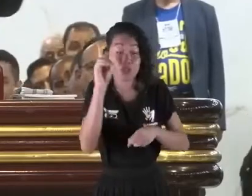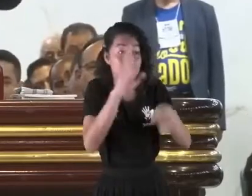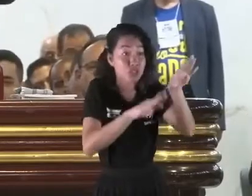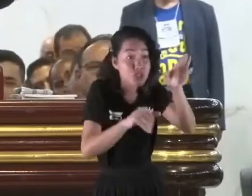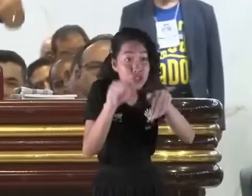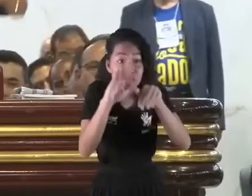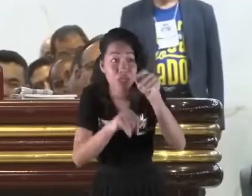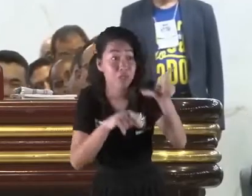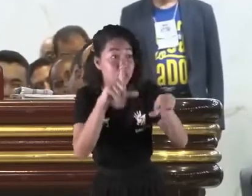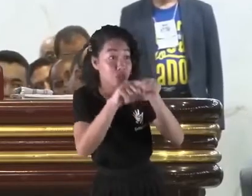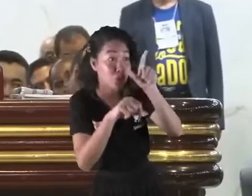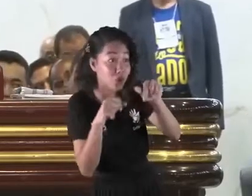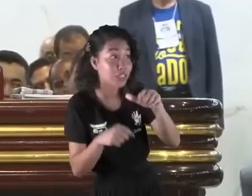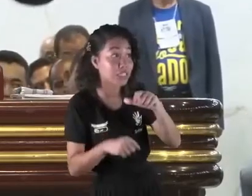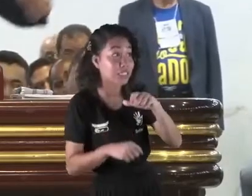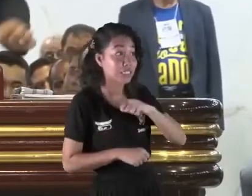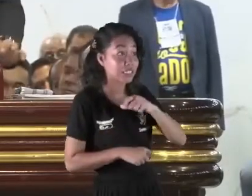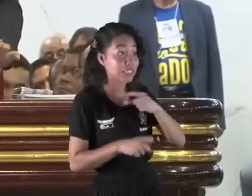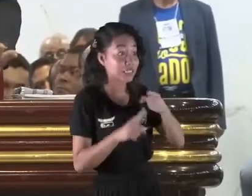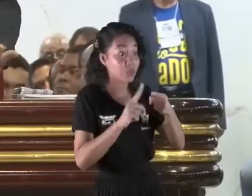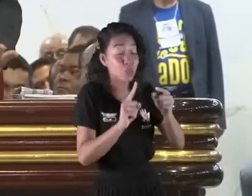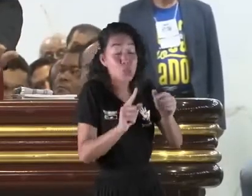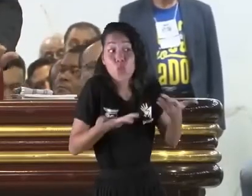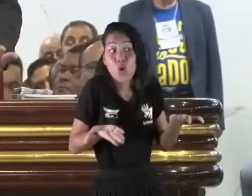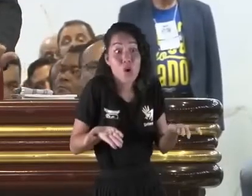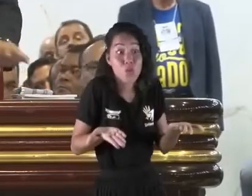toda chamada tem um onde,